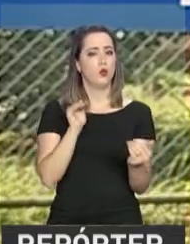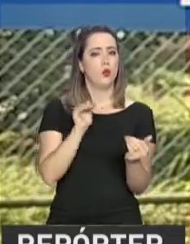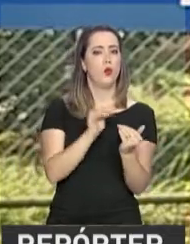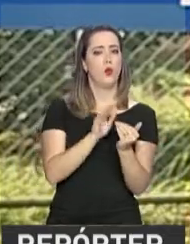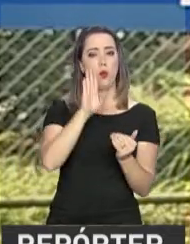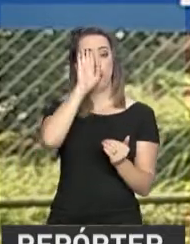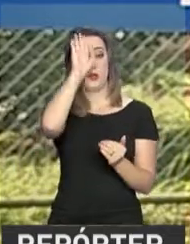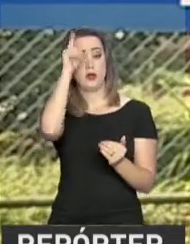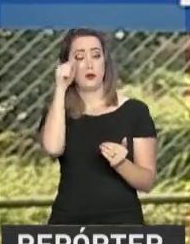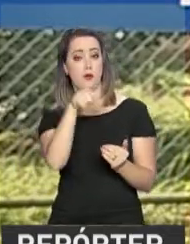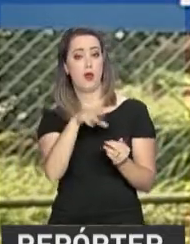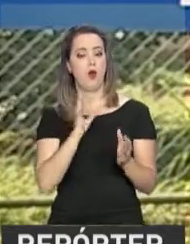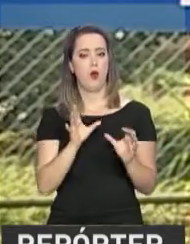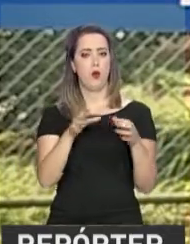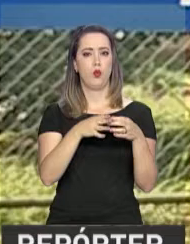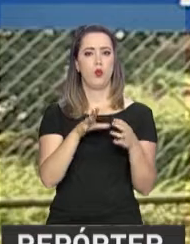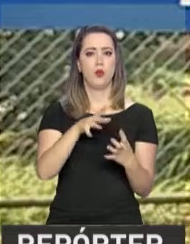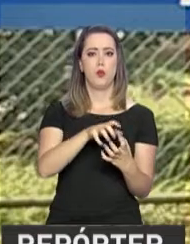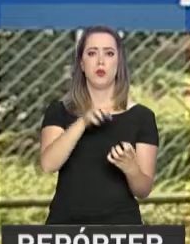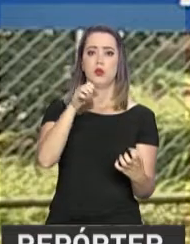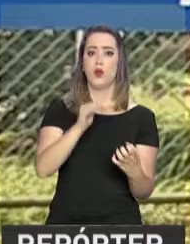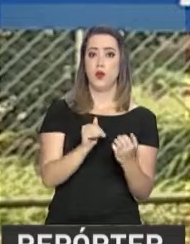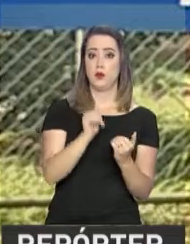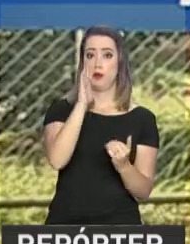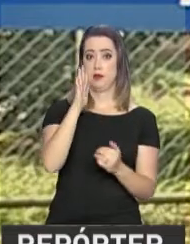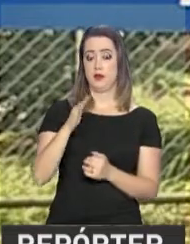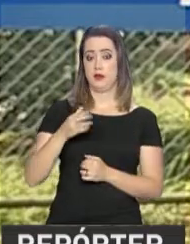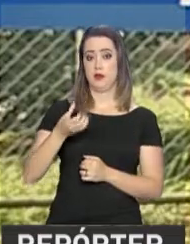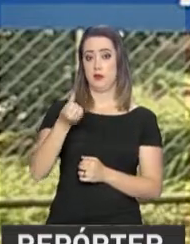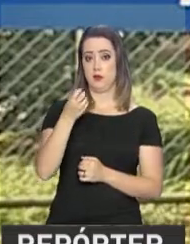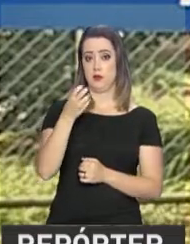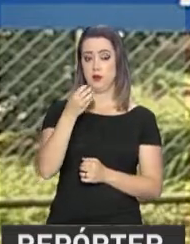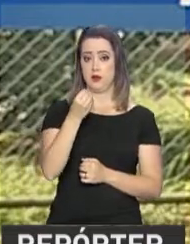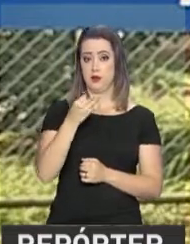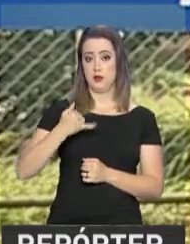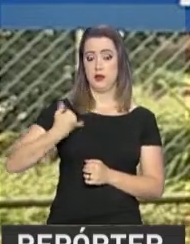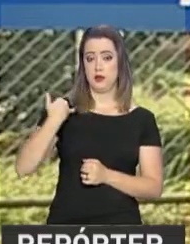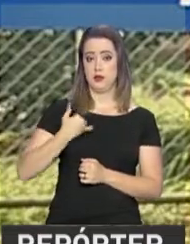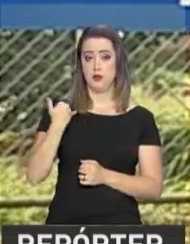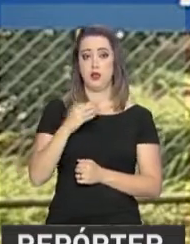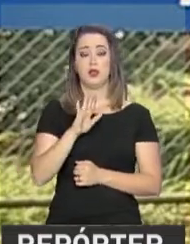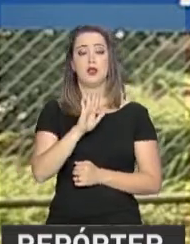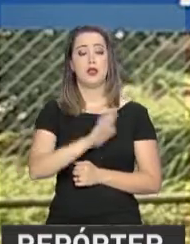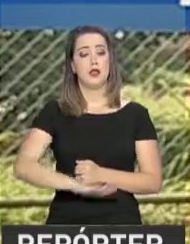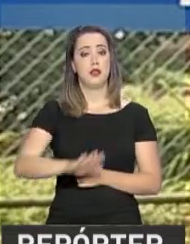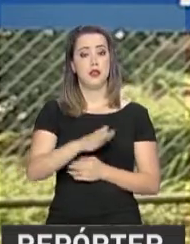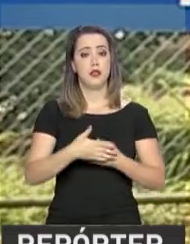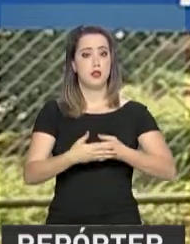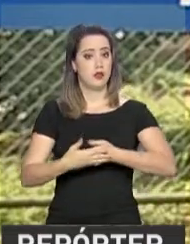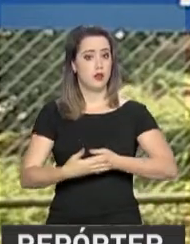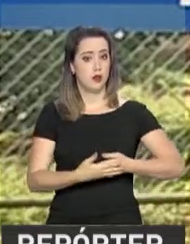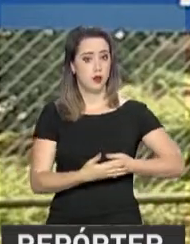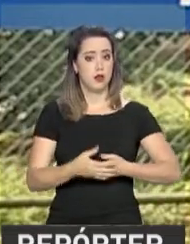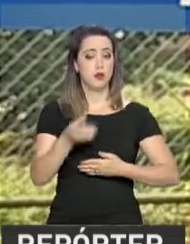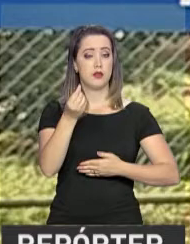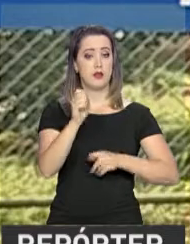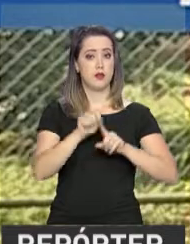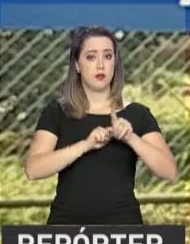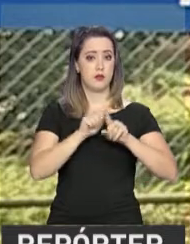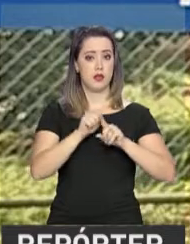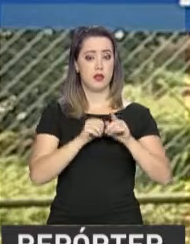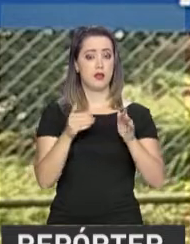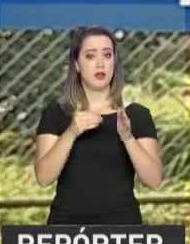prioritário quem cuidadosos a partir de 60 anos crianças de seis meses a menores de 5 anos